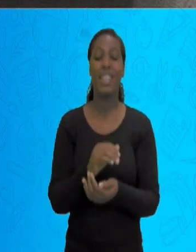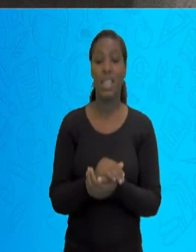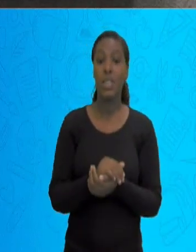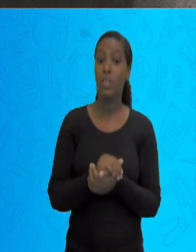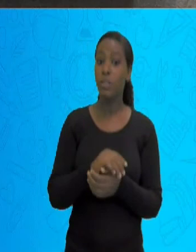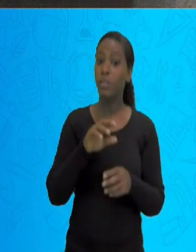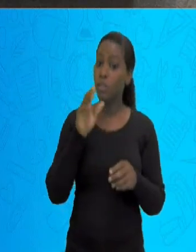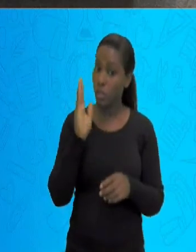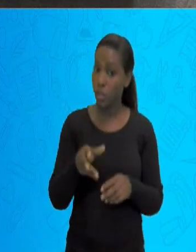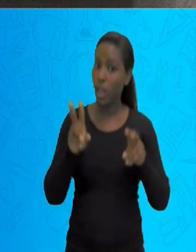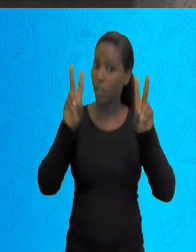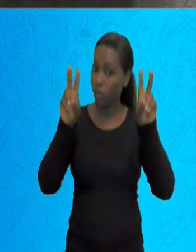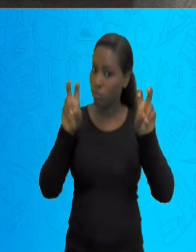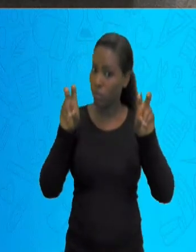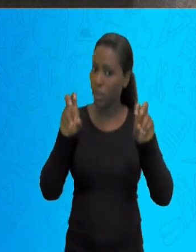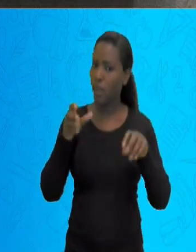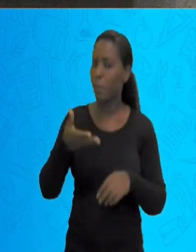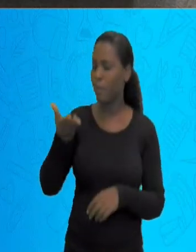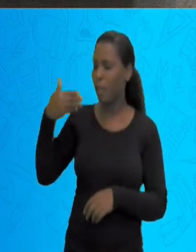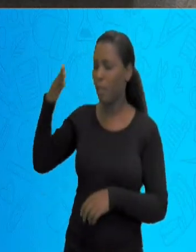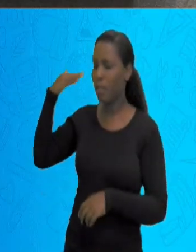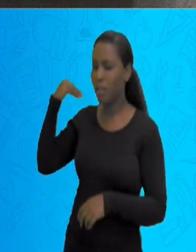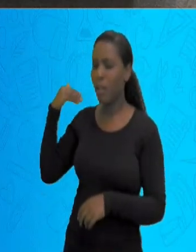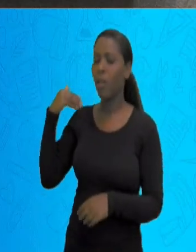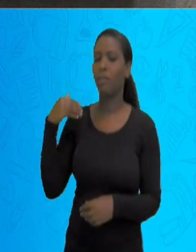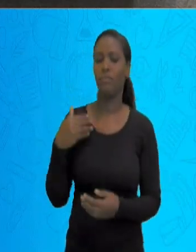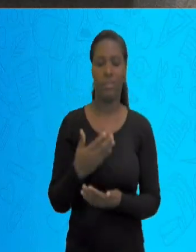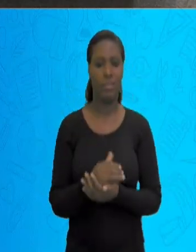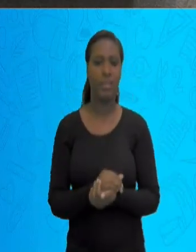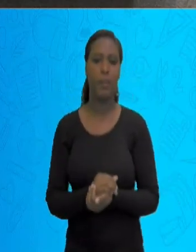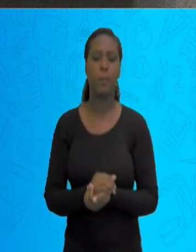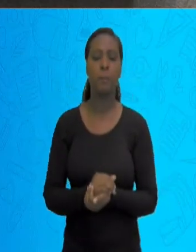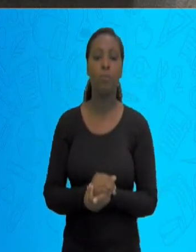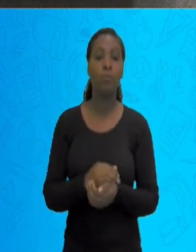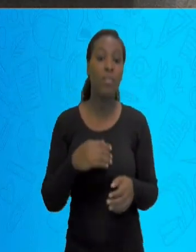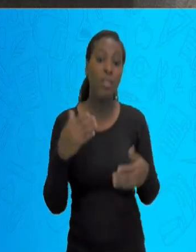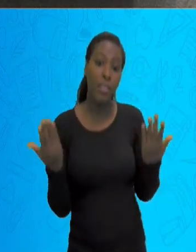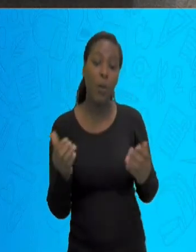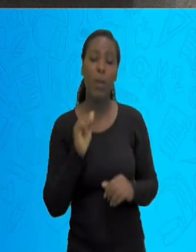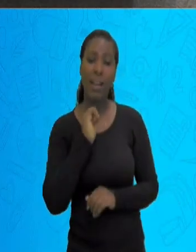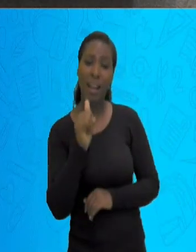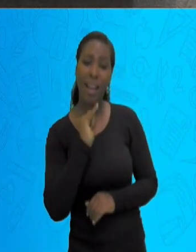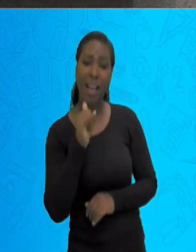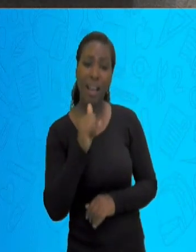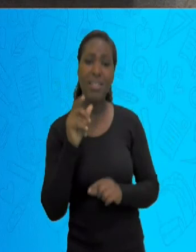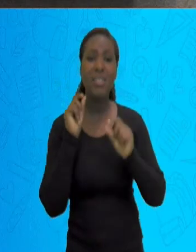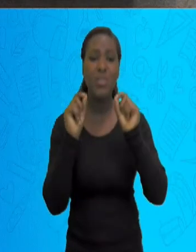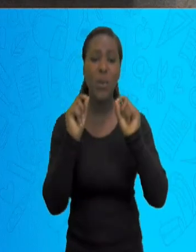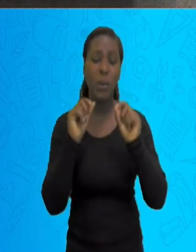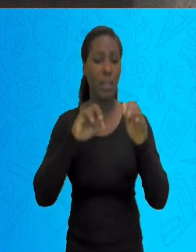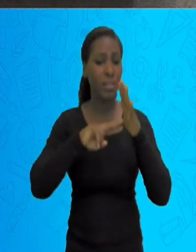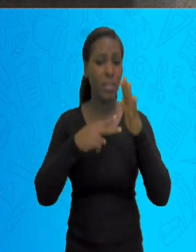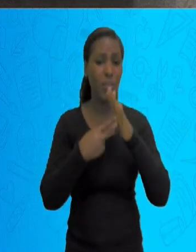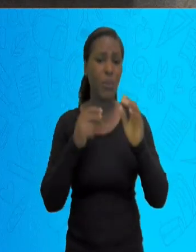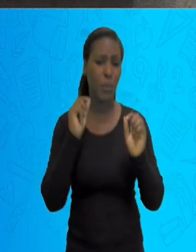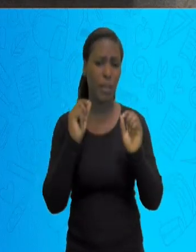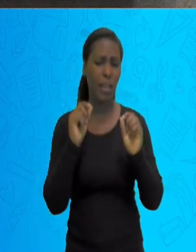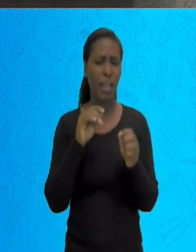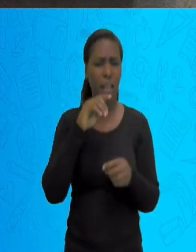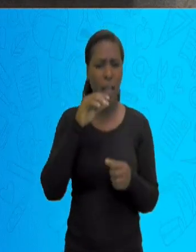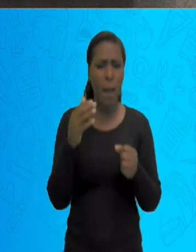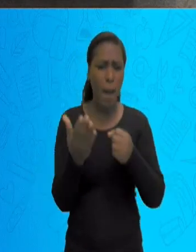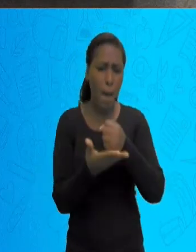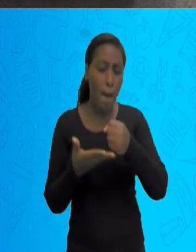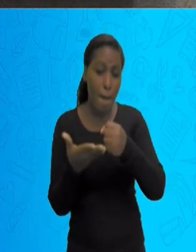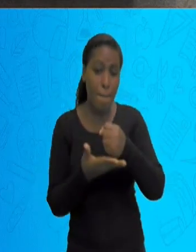anteriores. E narrativos? Narrativos, eu percebo aqueles elementos